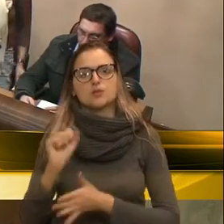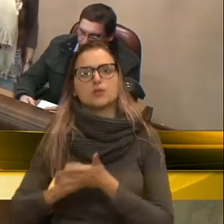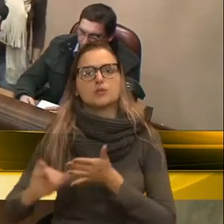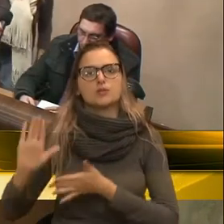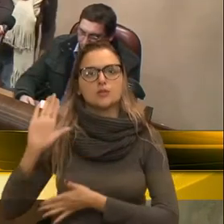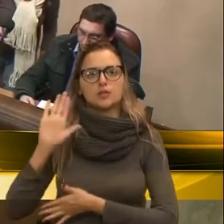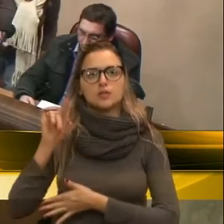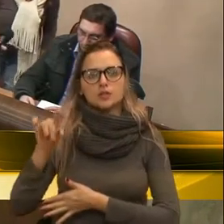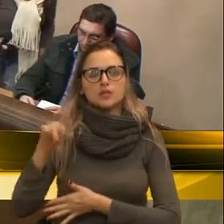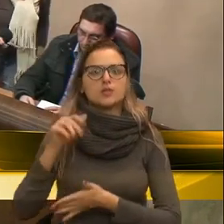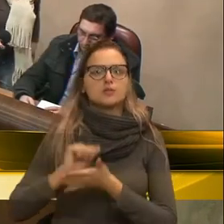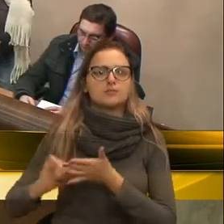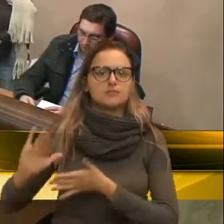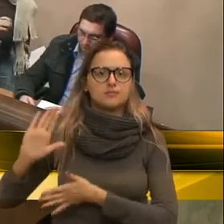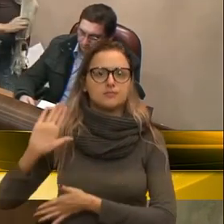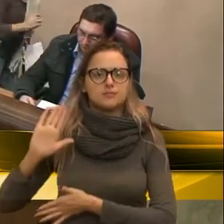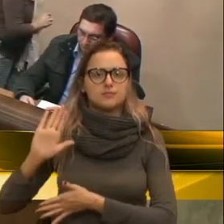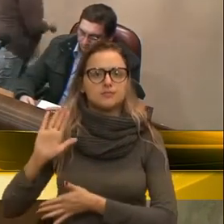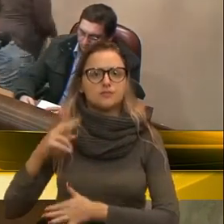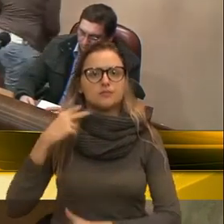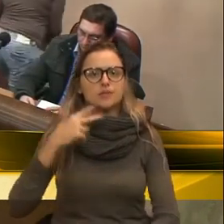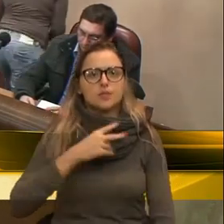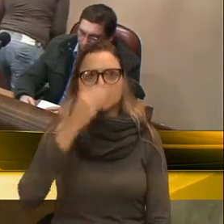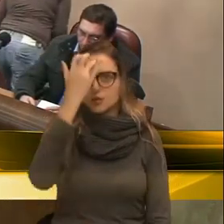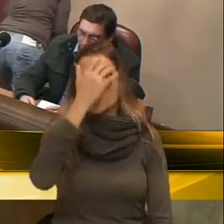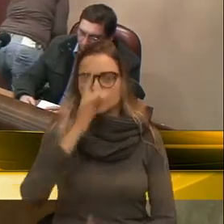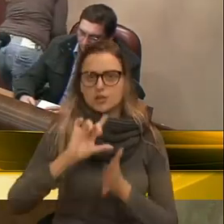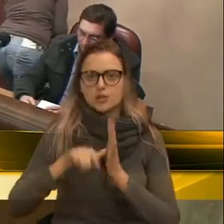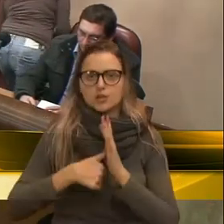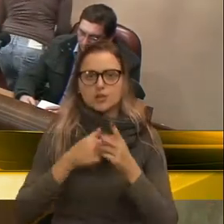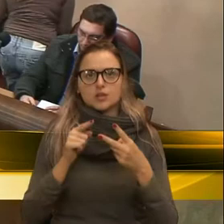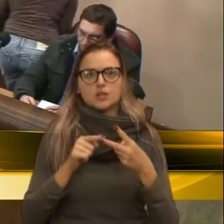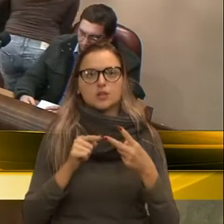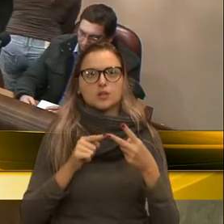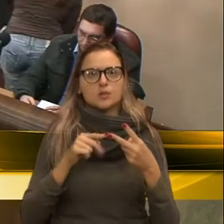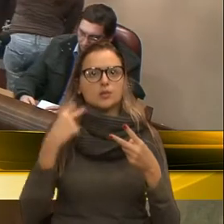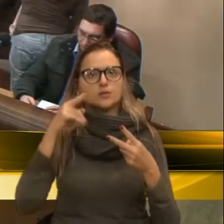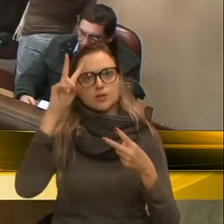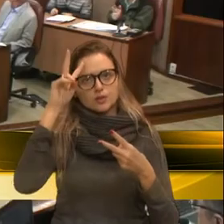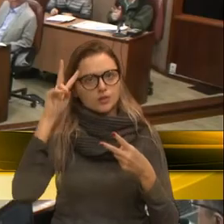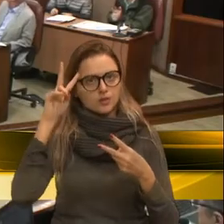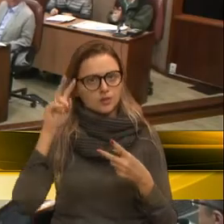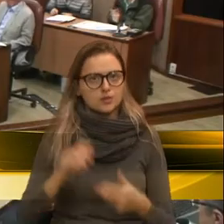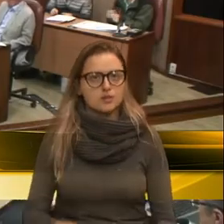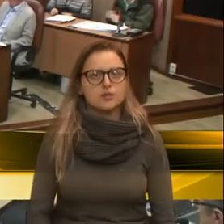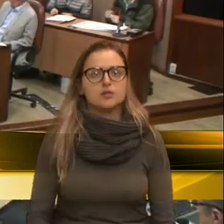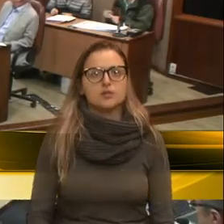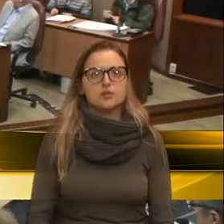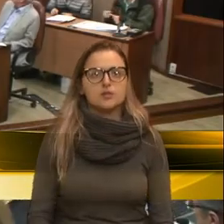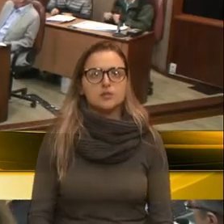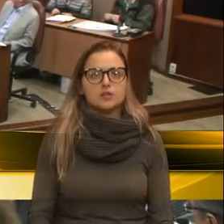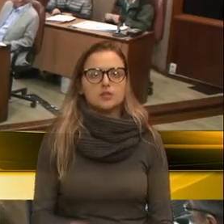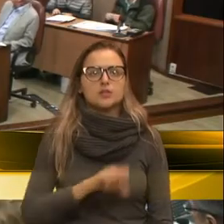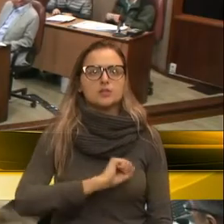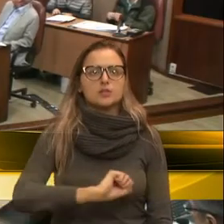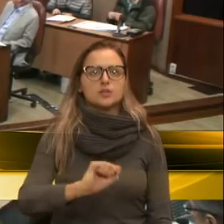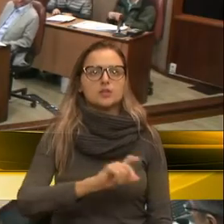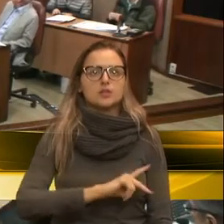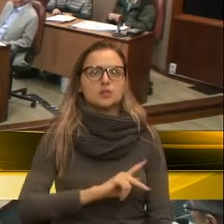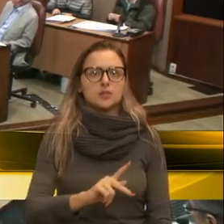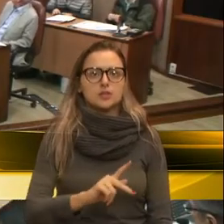palavra. A palavra ao vereador Adilode Domênico, na sequência, vereador Velocino Ruiz. Senhor presidente, senhoras e